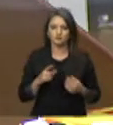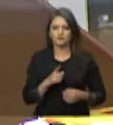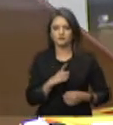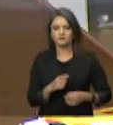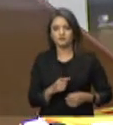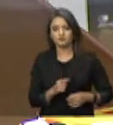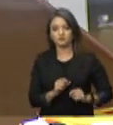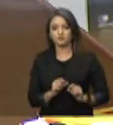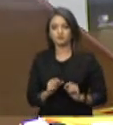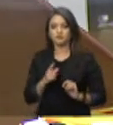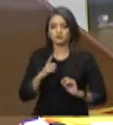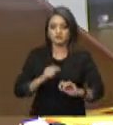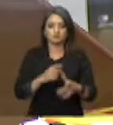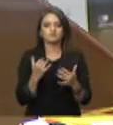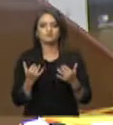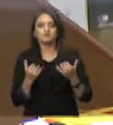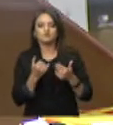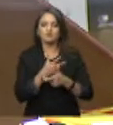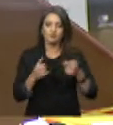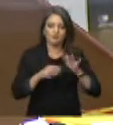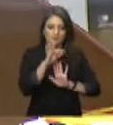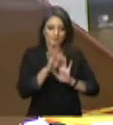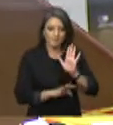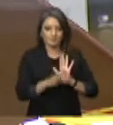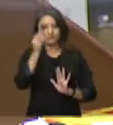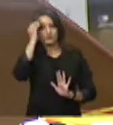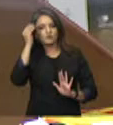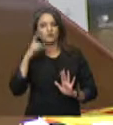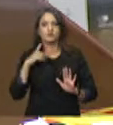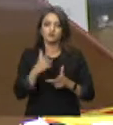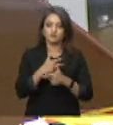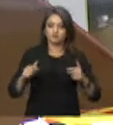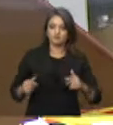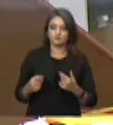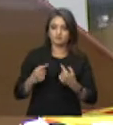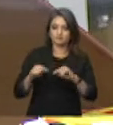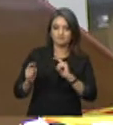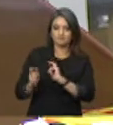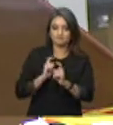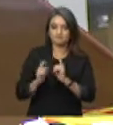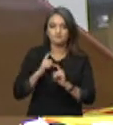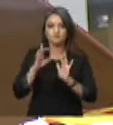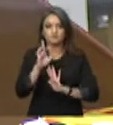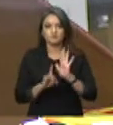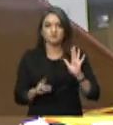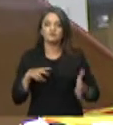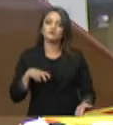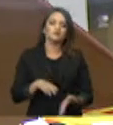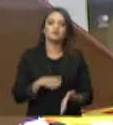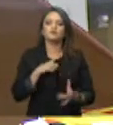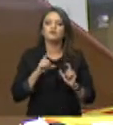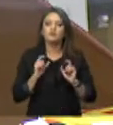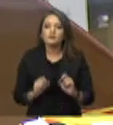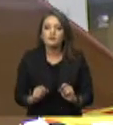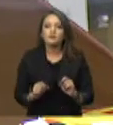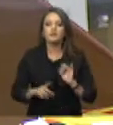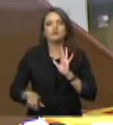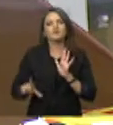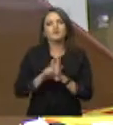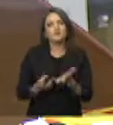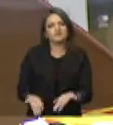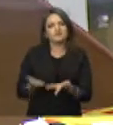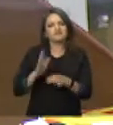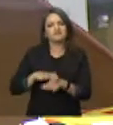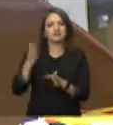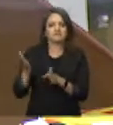hermenêutica dos temas relativos às ações de improbidade aos direito penal da dessa similitude tenho que o princípio da retroatividade da lei penal mais